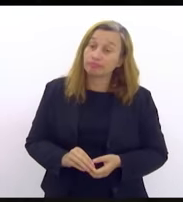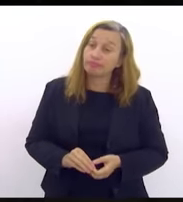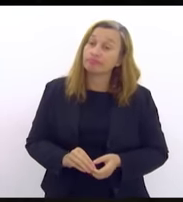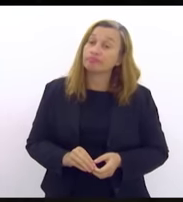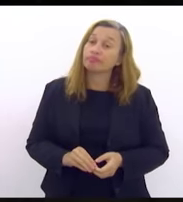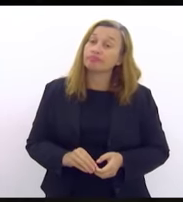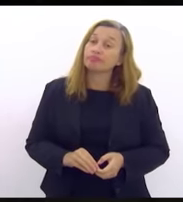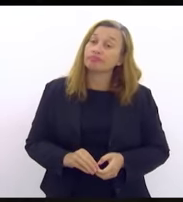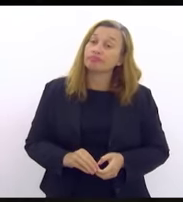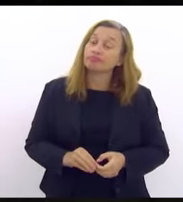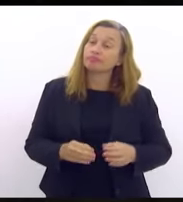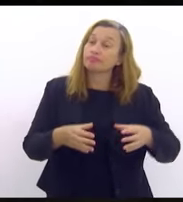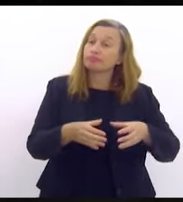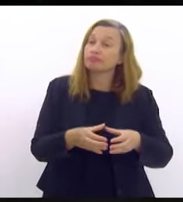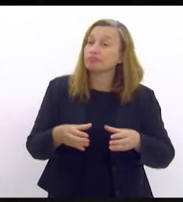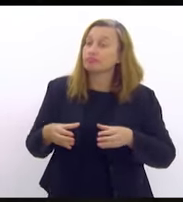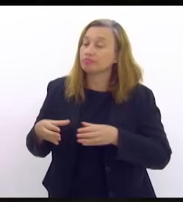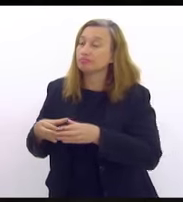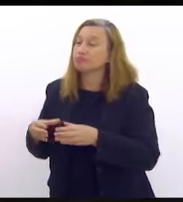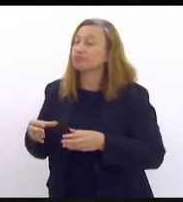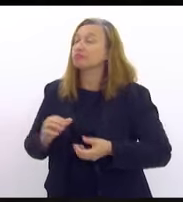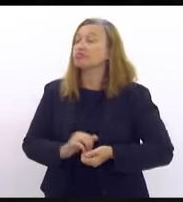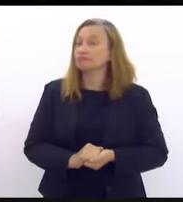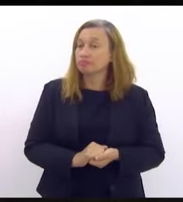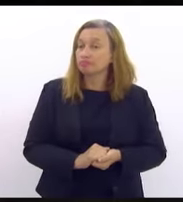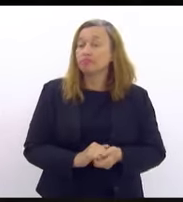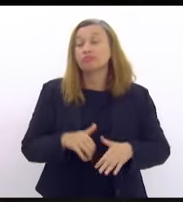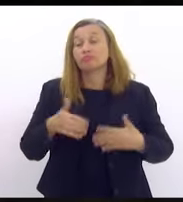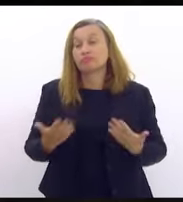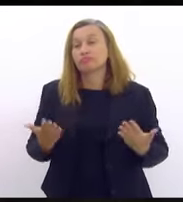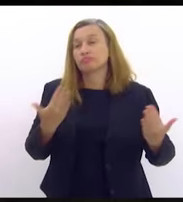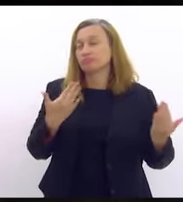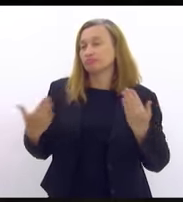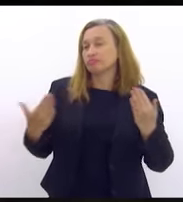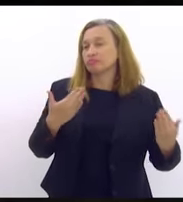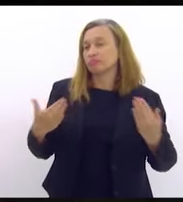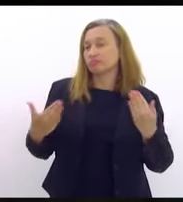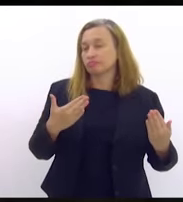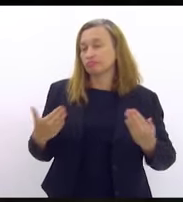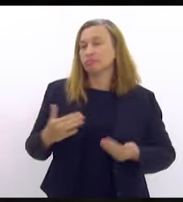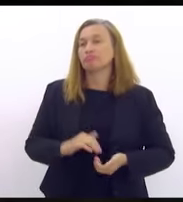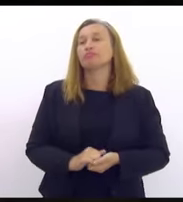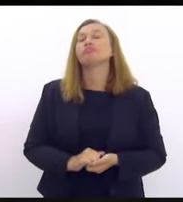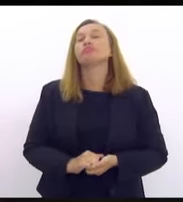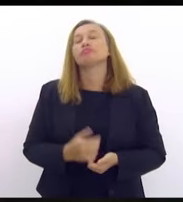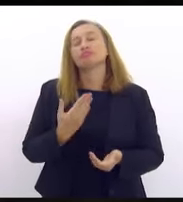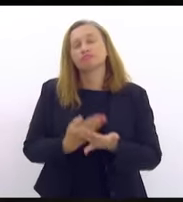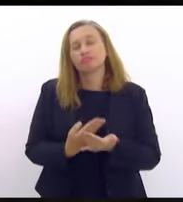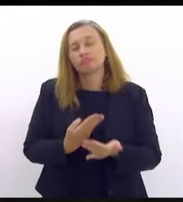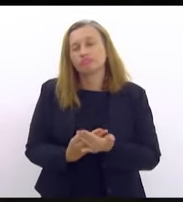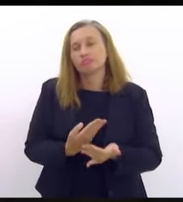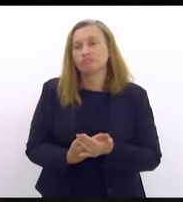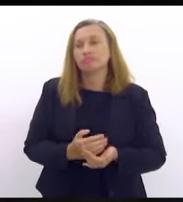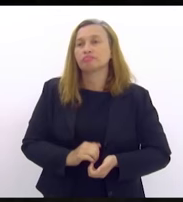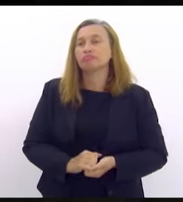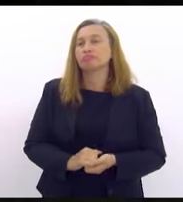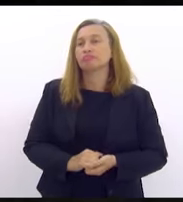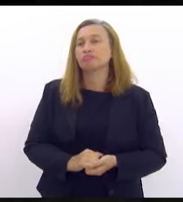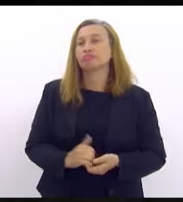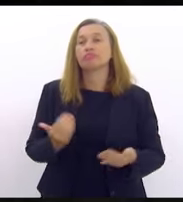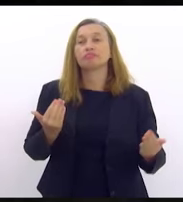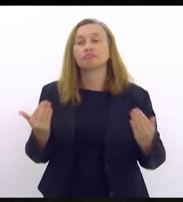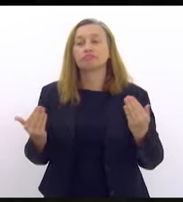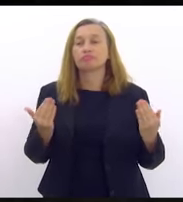as corporações então eu faço a comparação isso eu fiz esse estudo né comparando